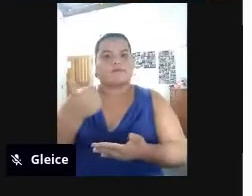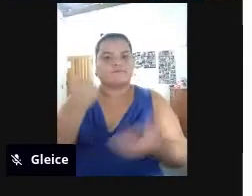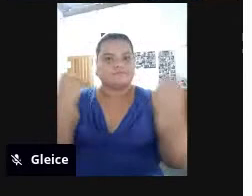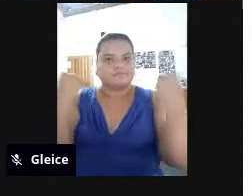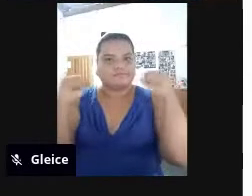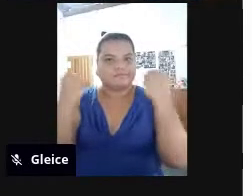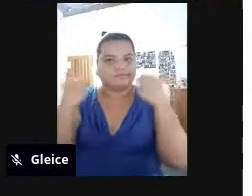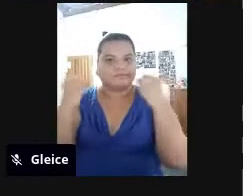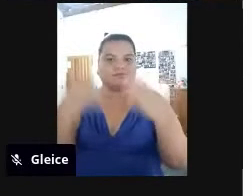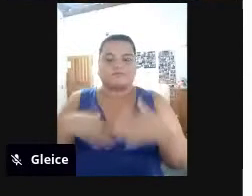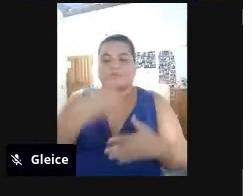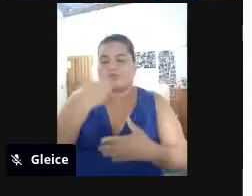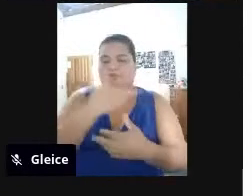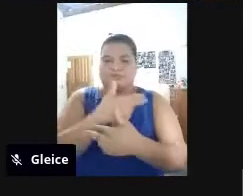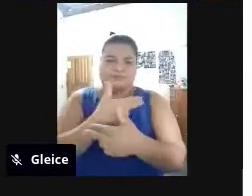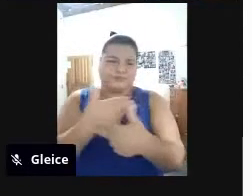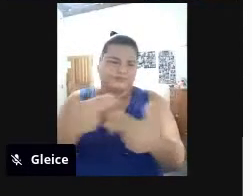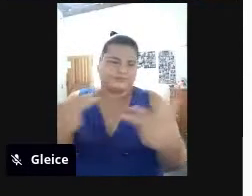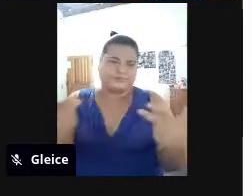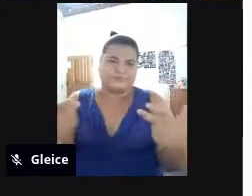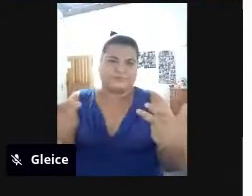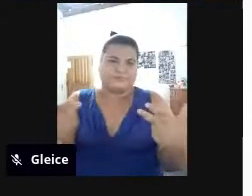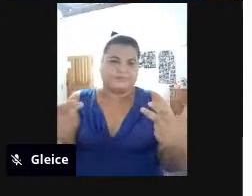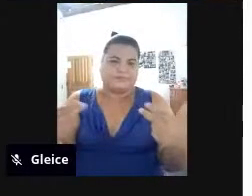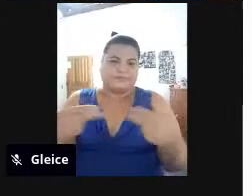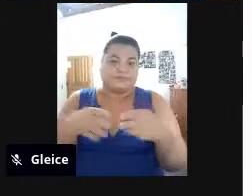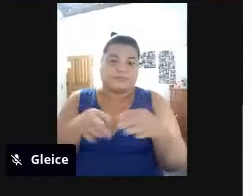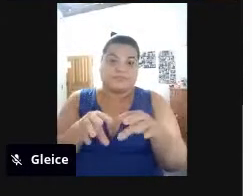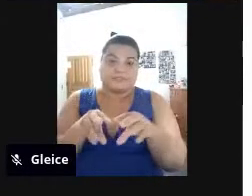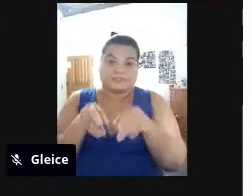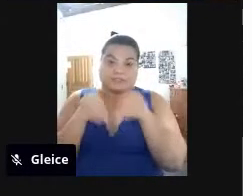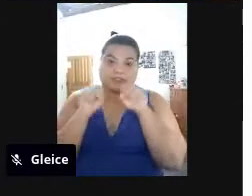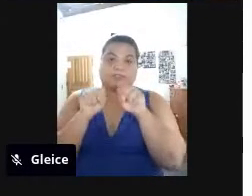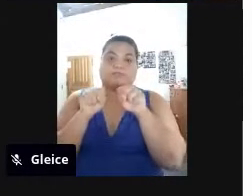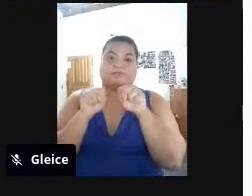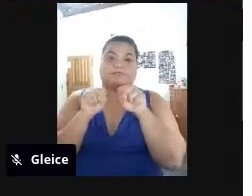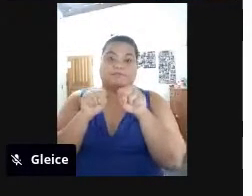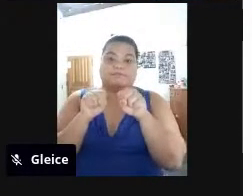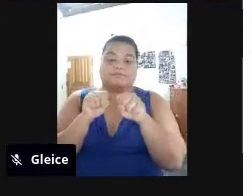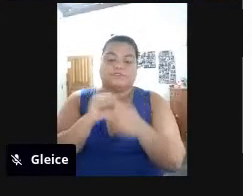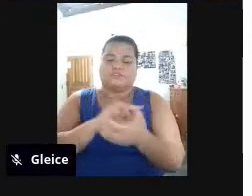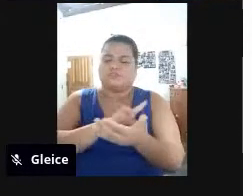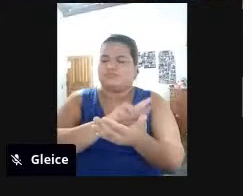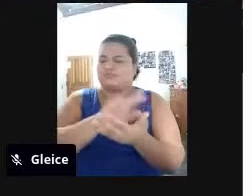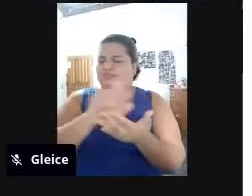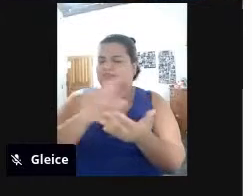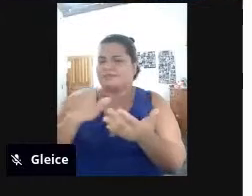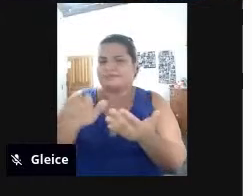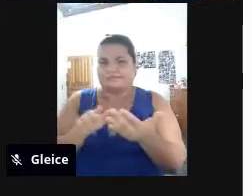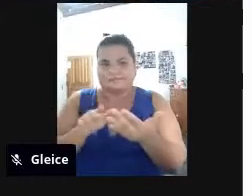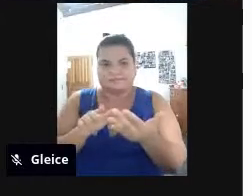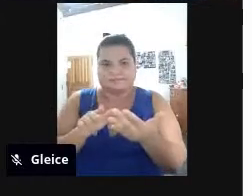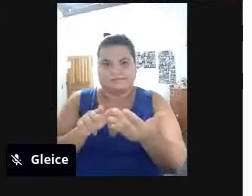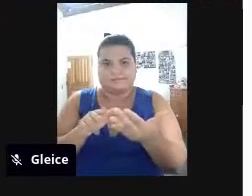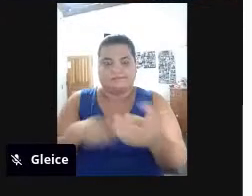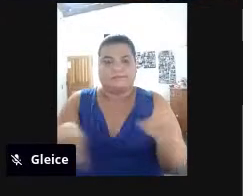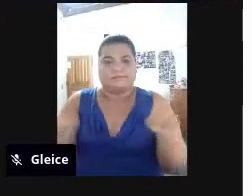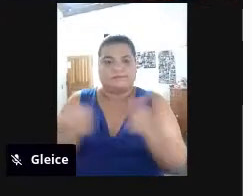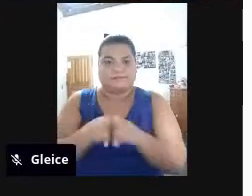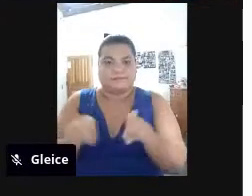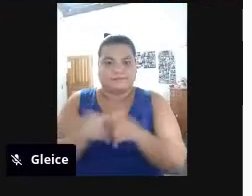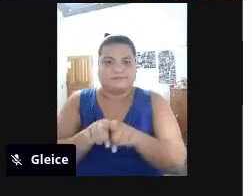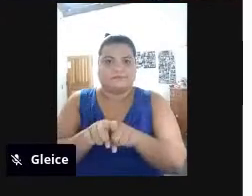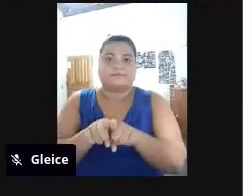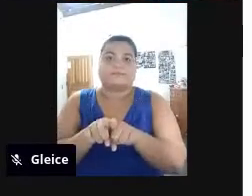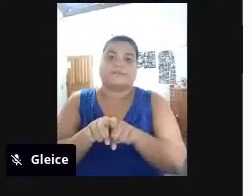seca, diversas opções. Intratreino, as opções de carboidrato. Pós-treino, gente,